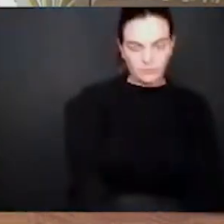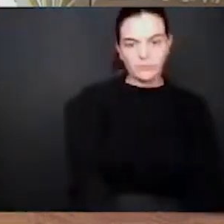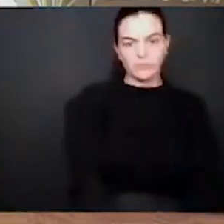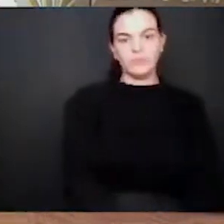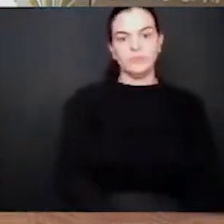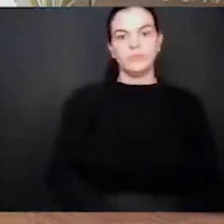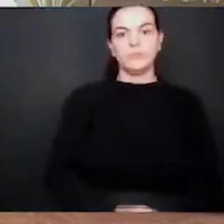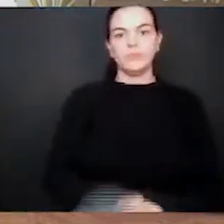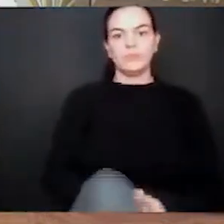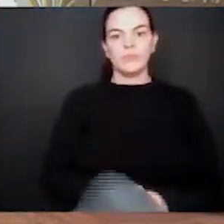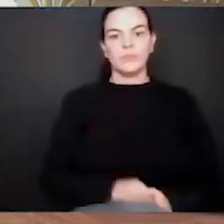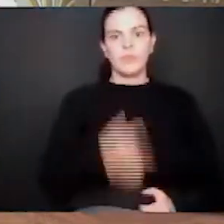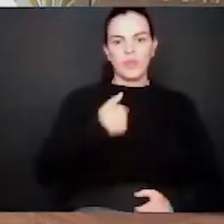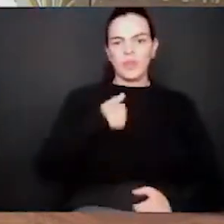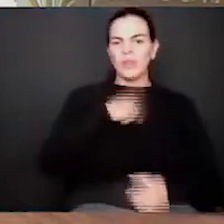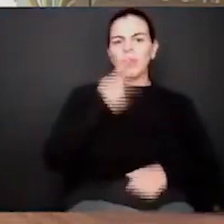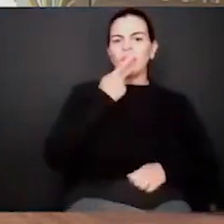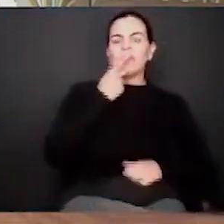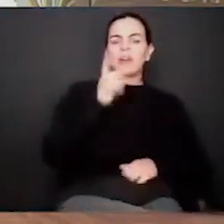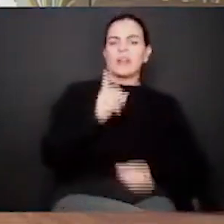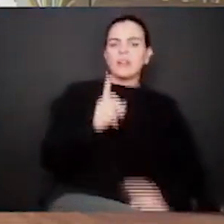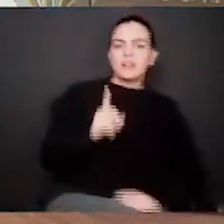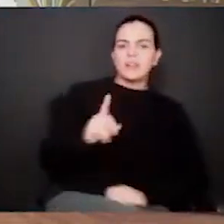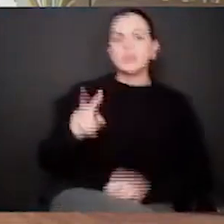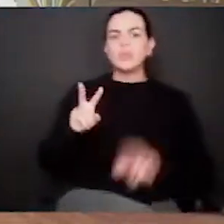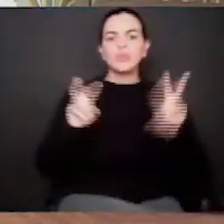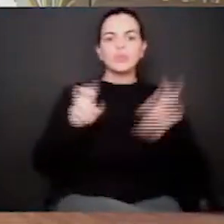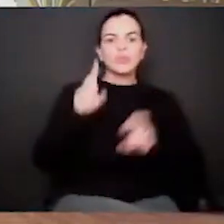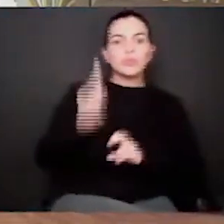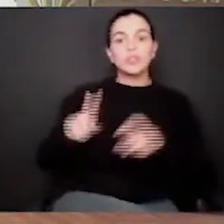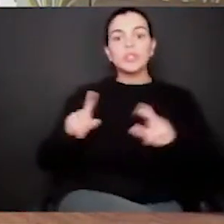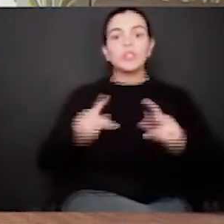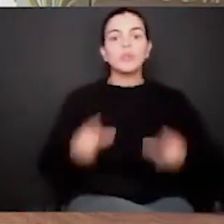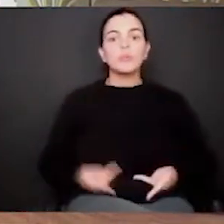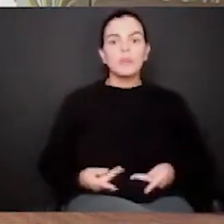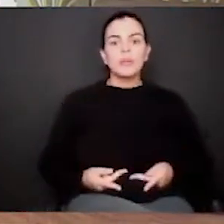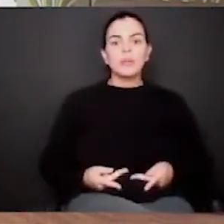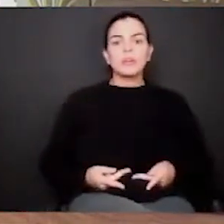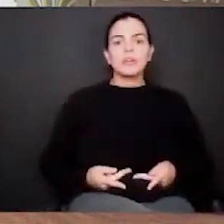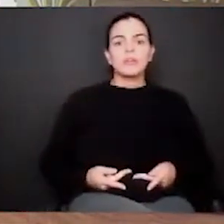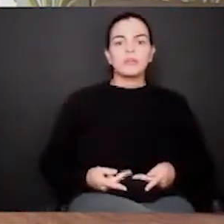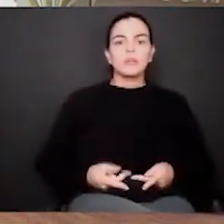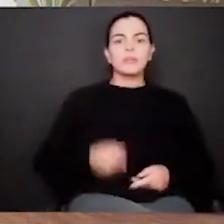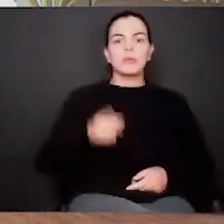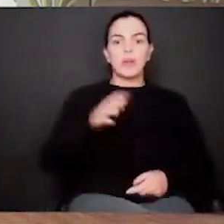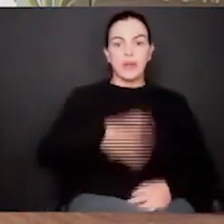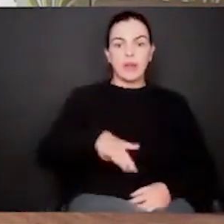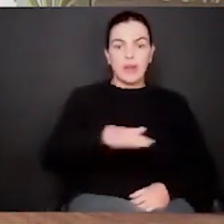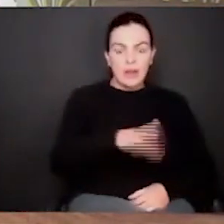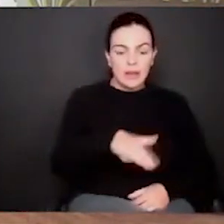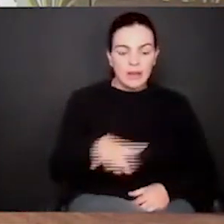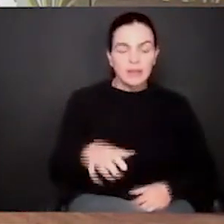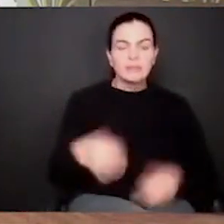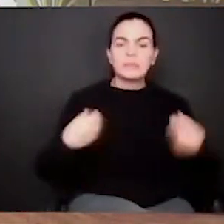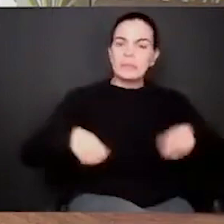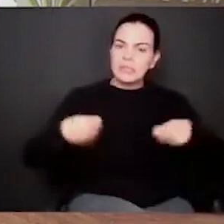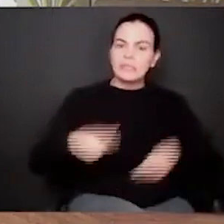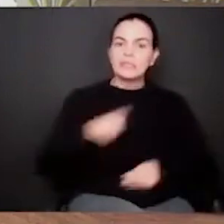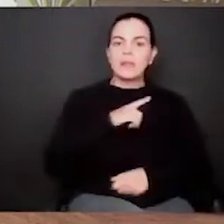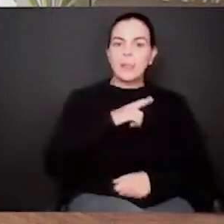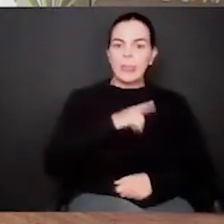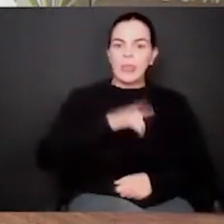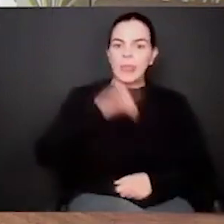pouco. O direito que uma criança tem de se desenvolver em ambiente adequado e saudável. Mas eu